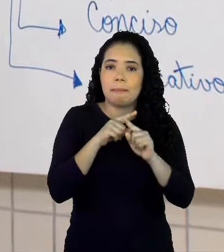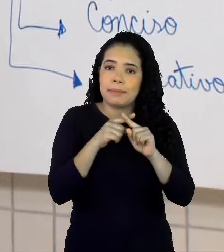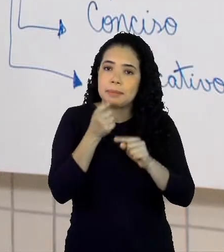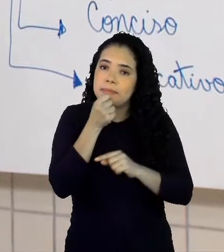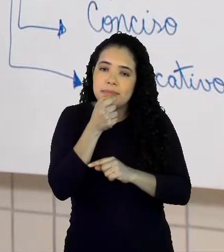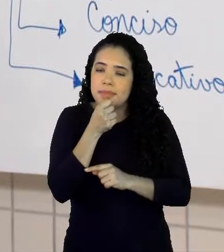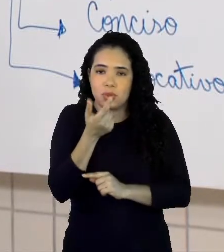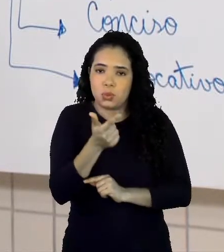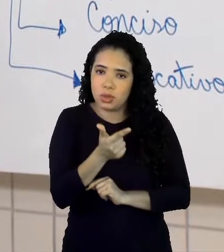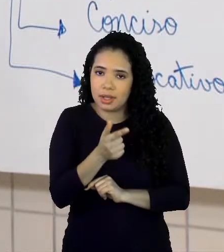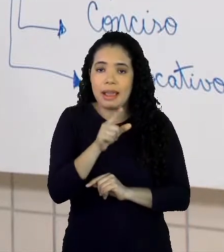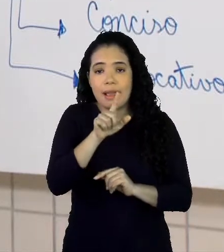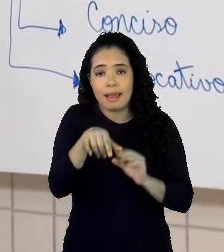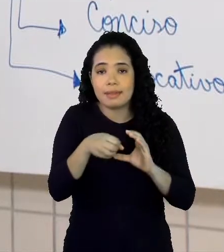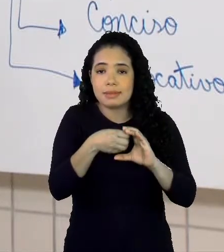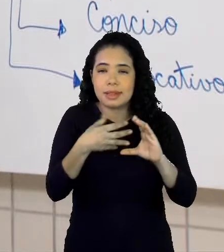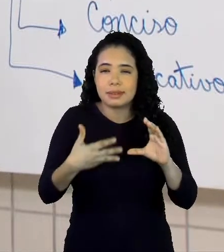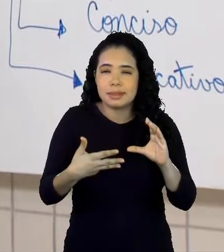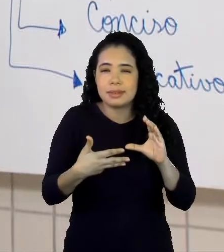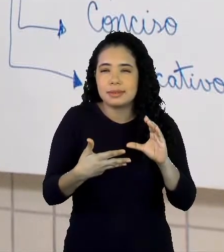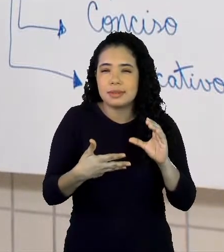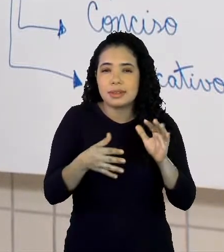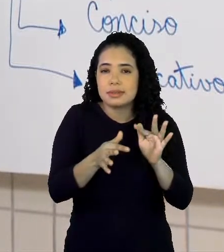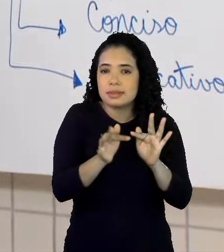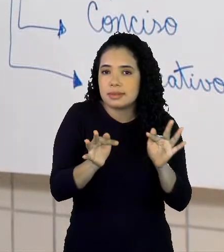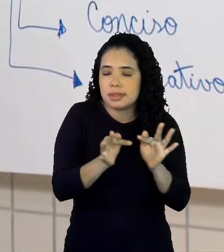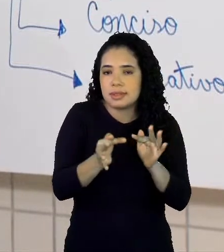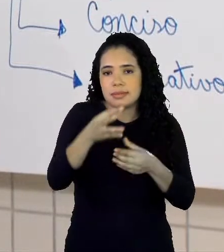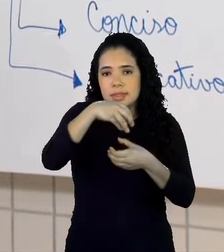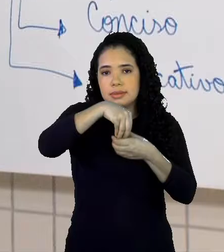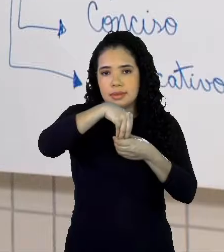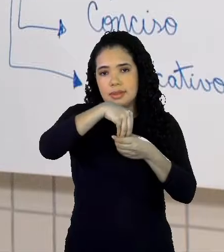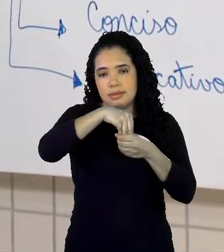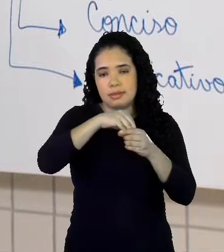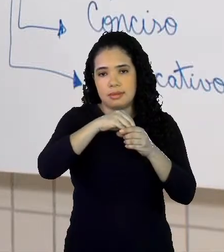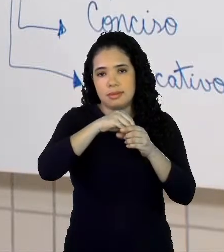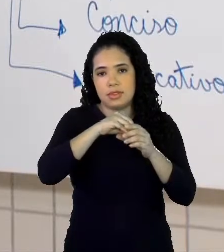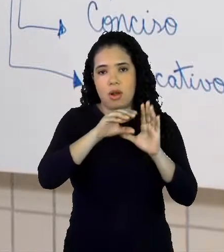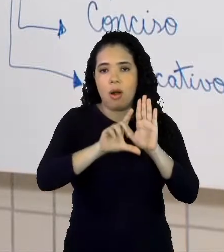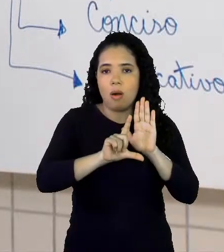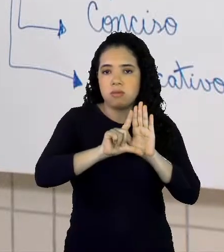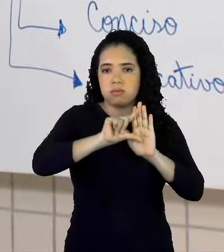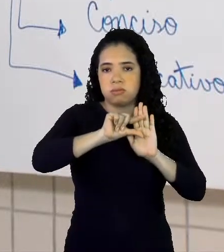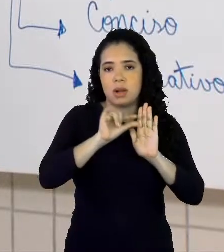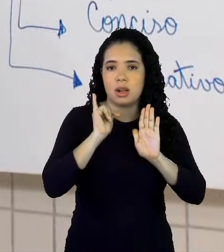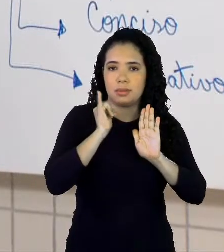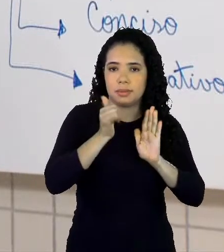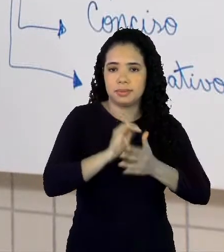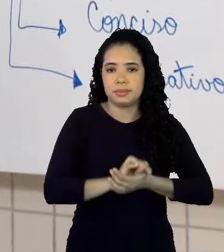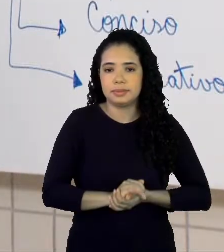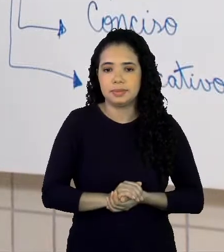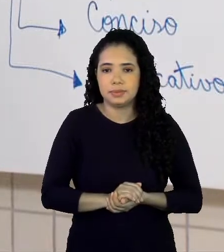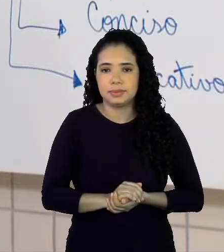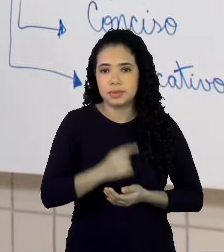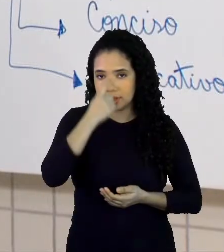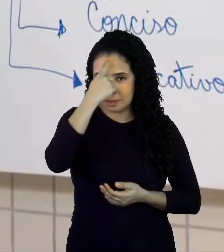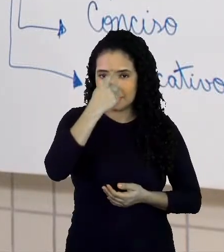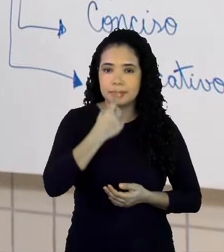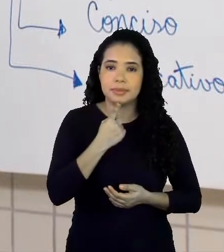as características básicas do miniconto, né? Outras características, vamos ver aqui outra imagem, observem